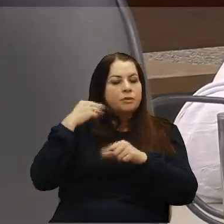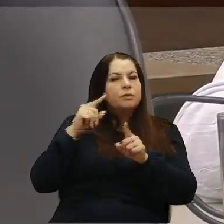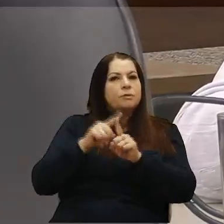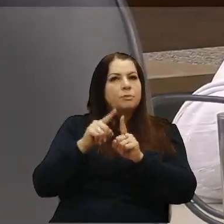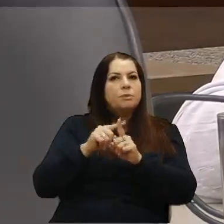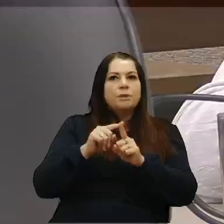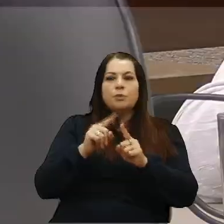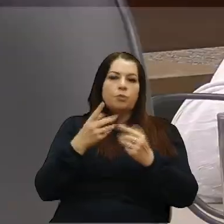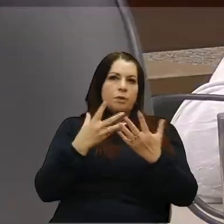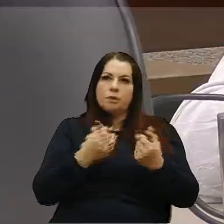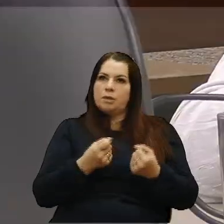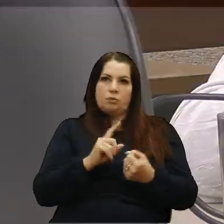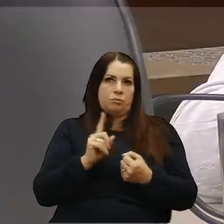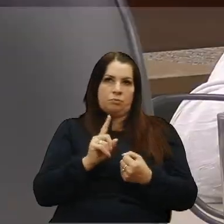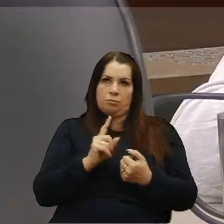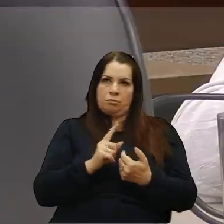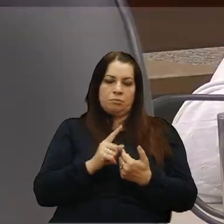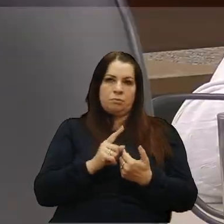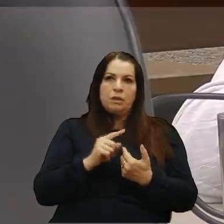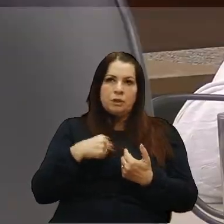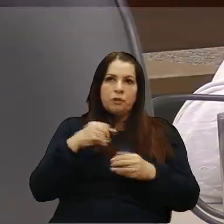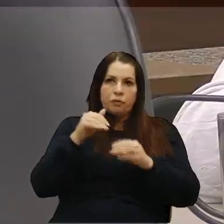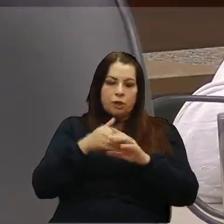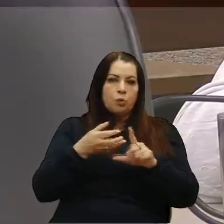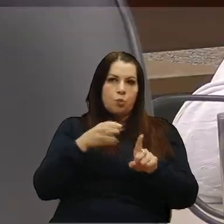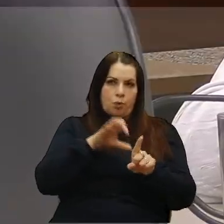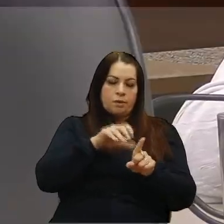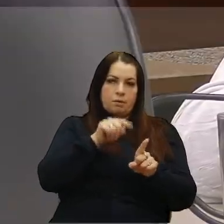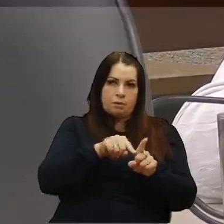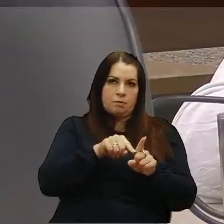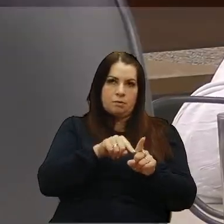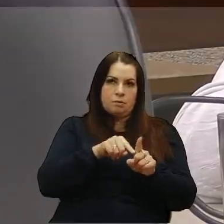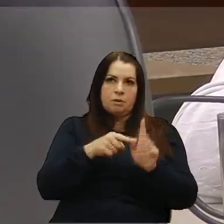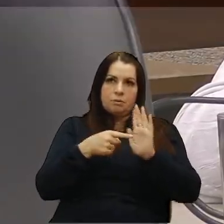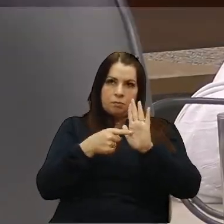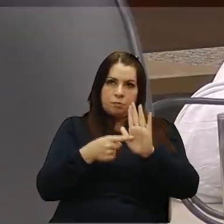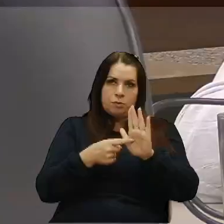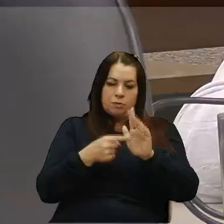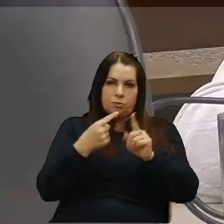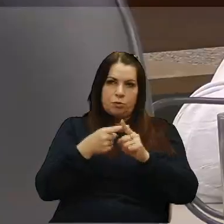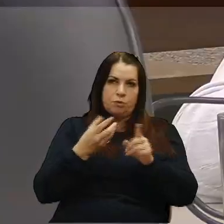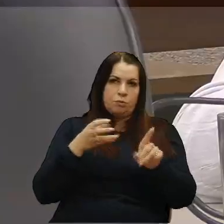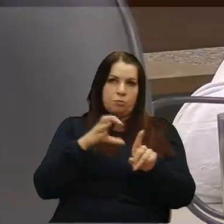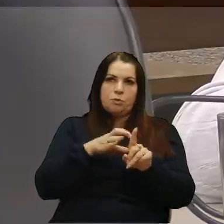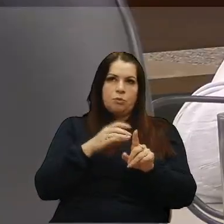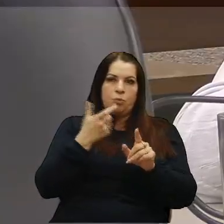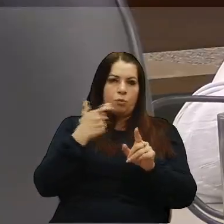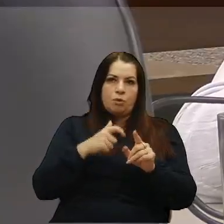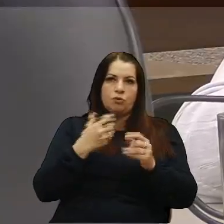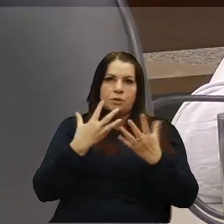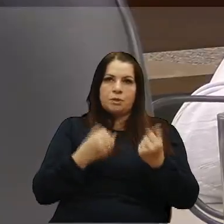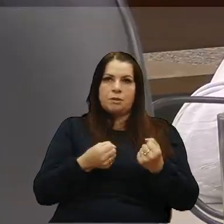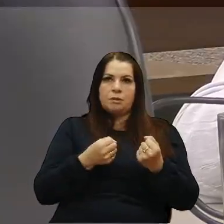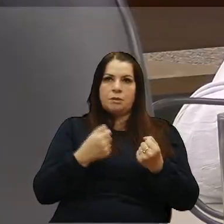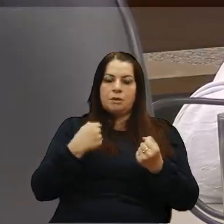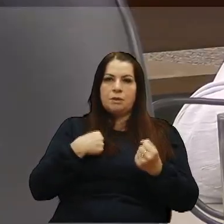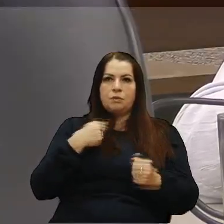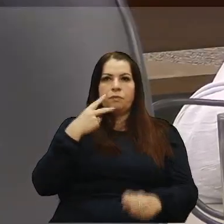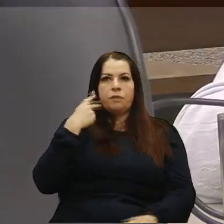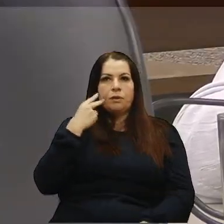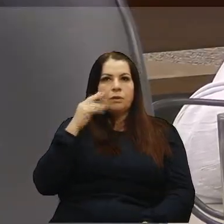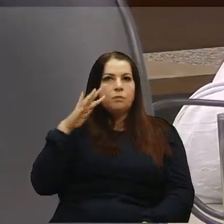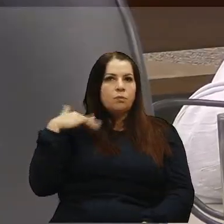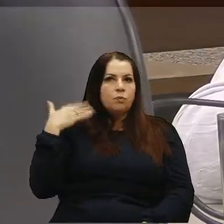Eu não admito isso. Ontem eu votei contrário aqui e expus porque eu votei contrário. E eu não acho admissível falar que eu e a vereadora André somos